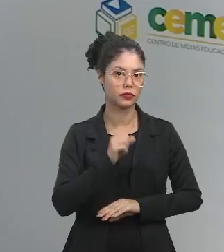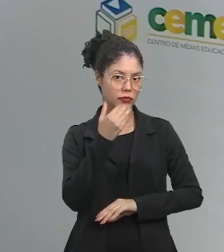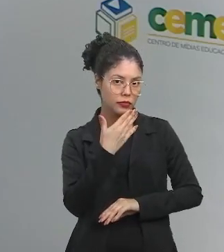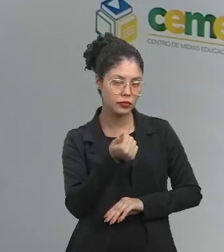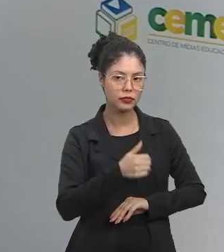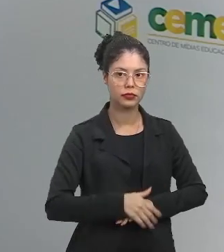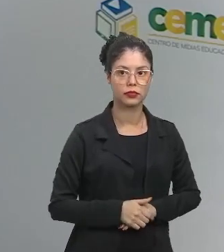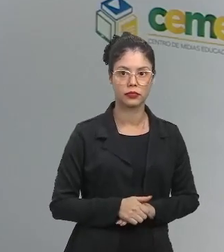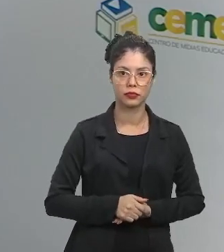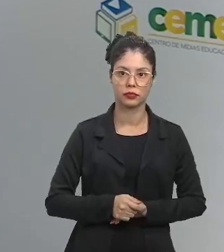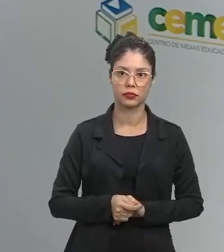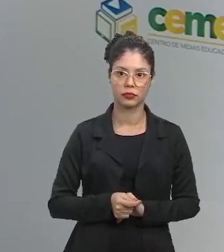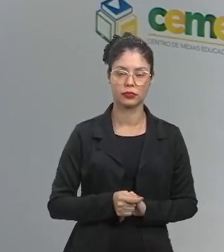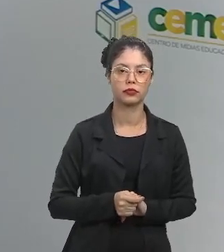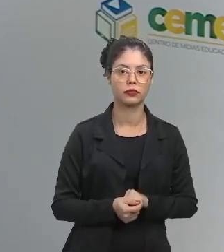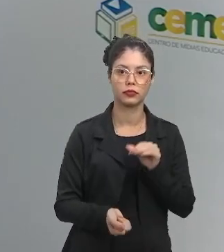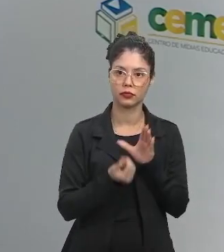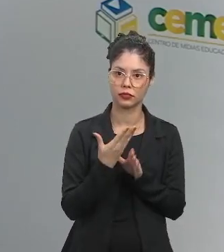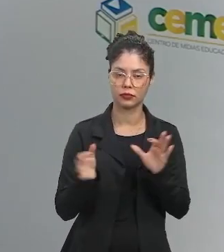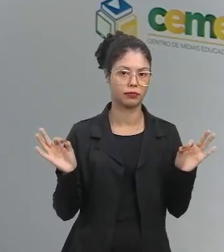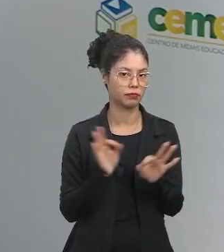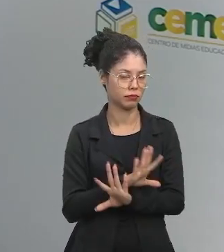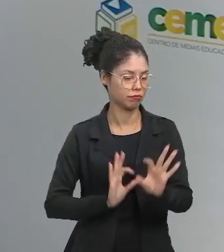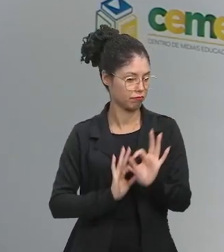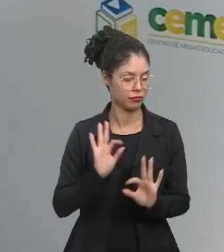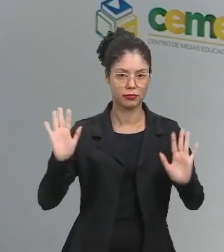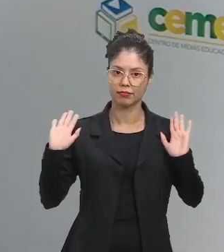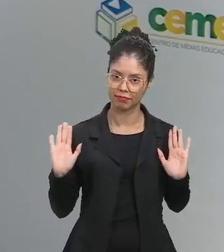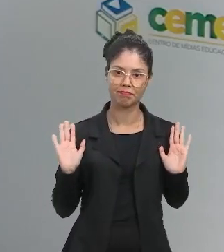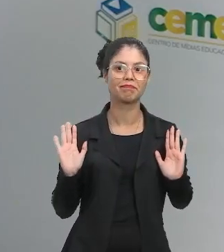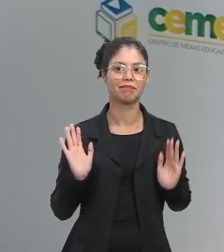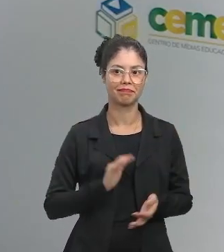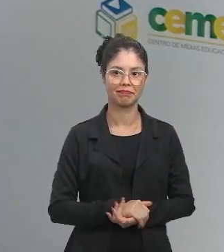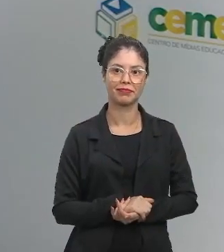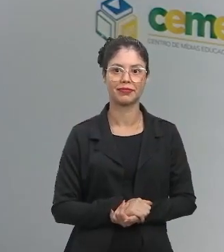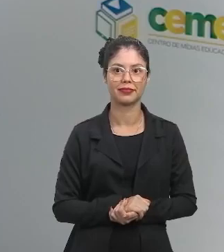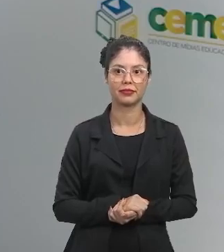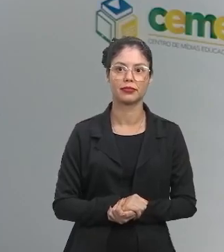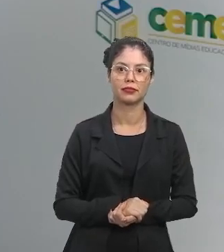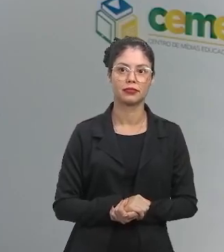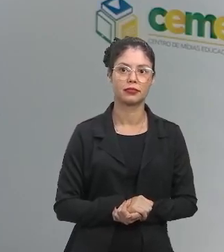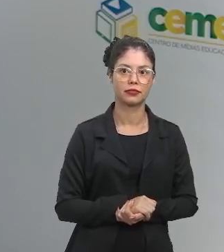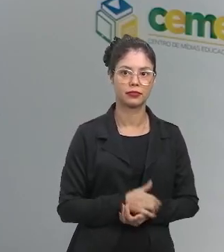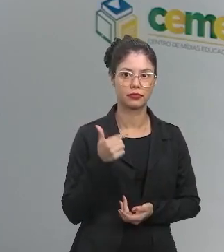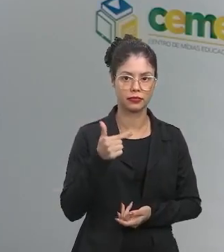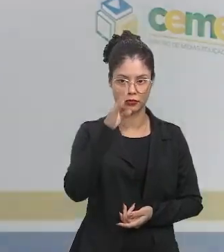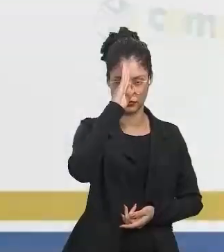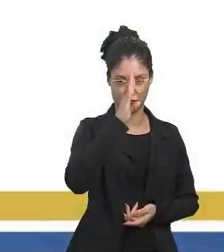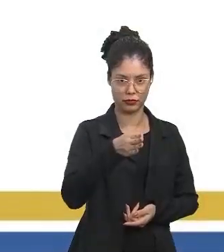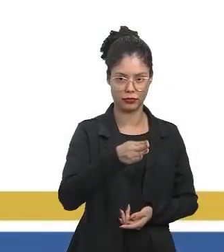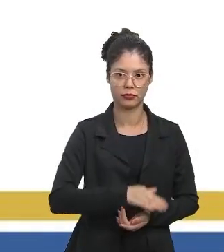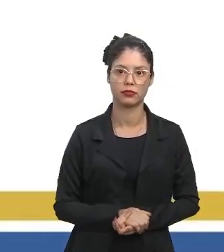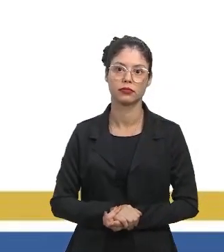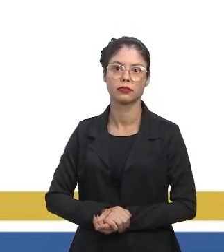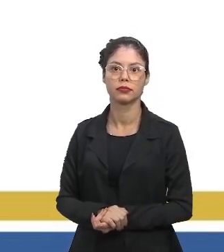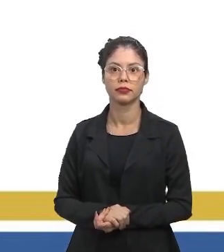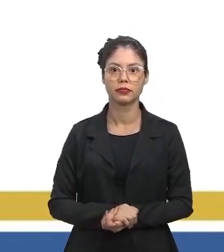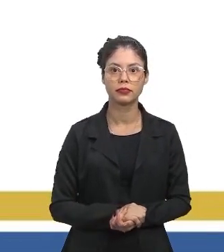Tranquilo? Proteínas produzidas, pronto. Eu só queria isso. Proteína para a mesa 2, chefe. Vamos